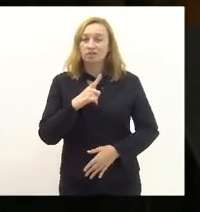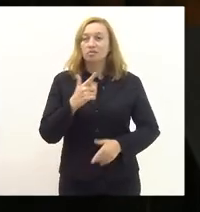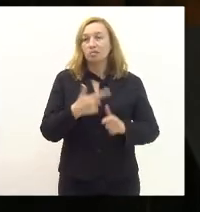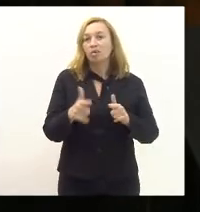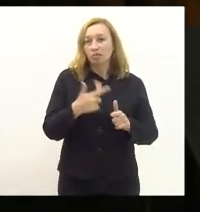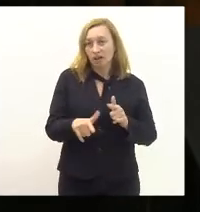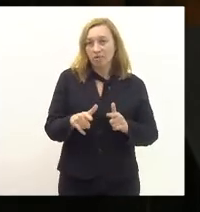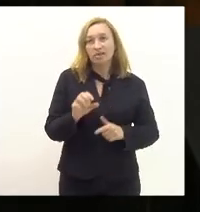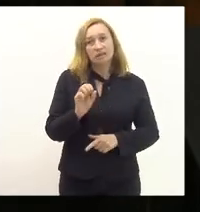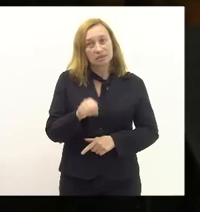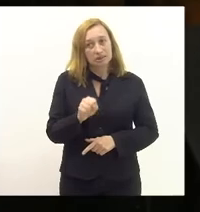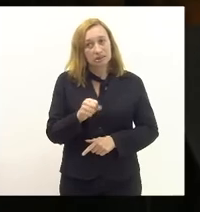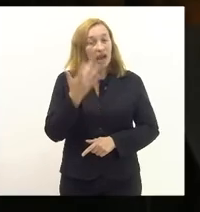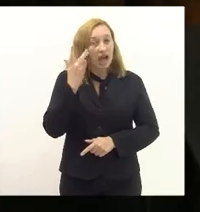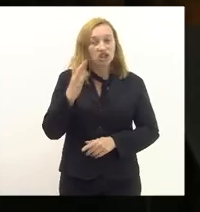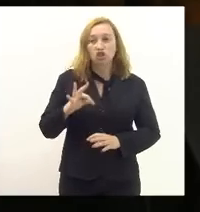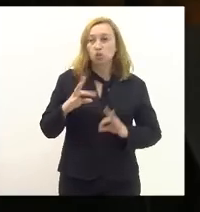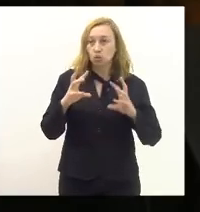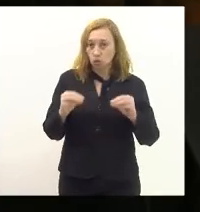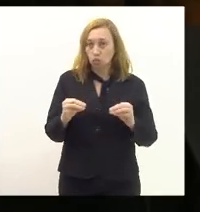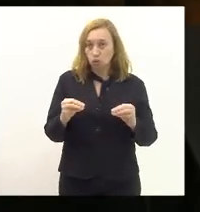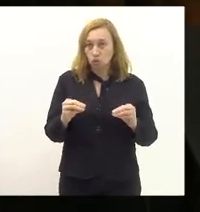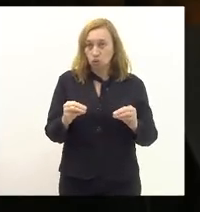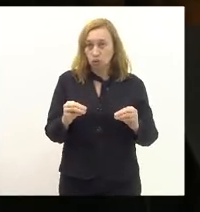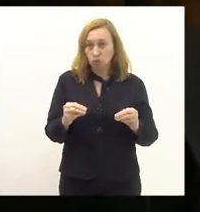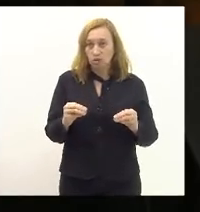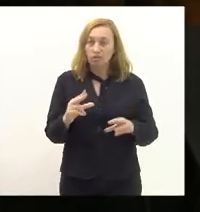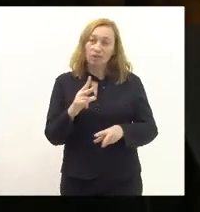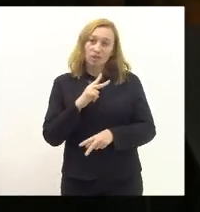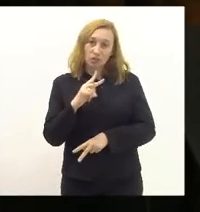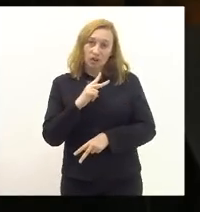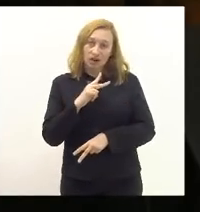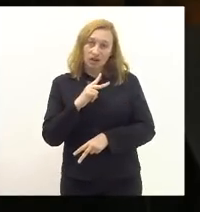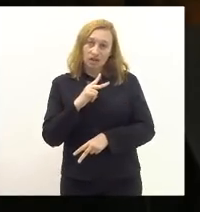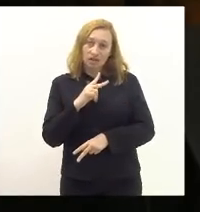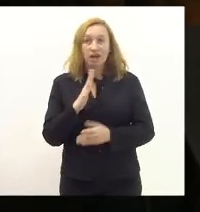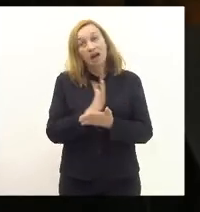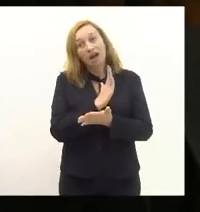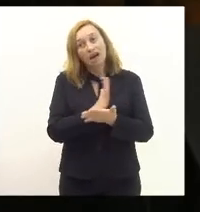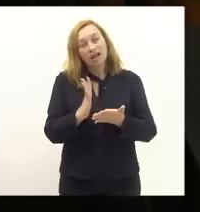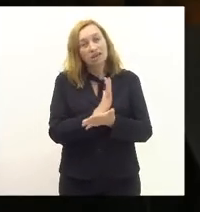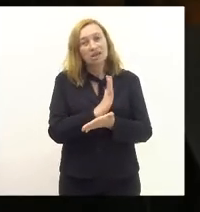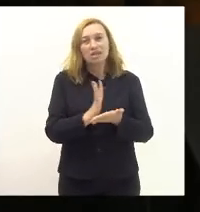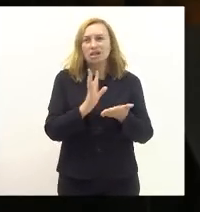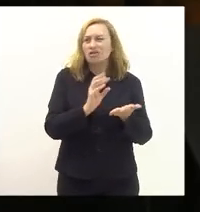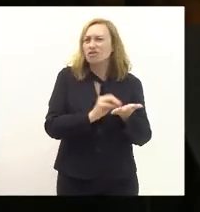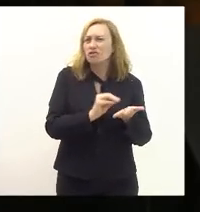isso. Acha que tudo é pessoal. Às vezes seja falta de